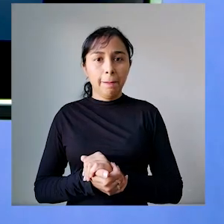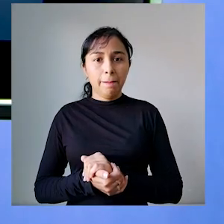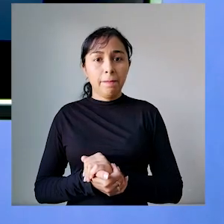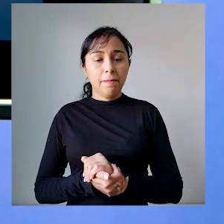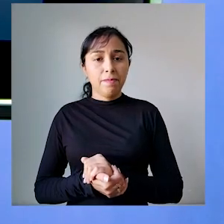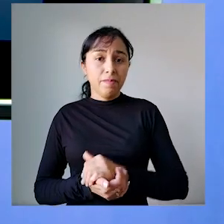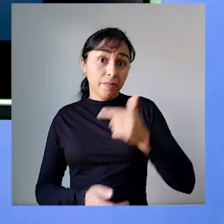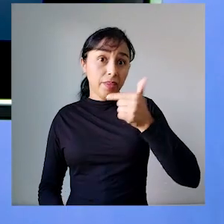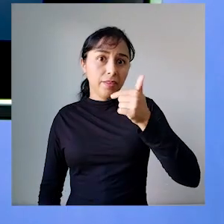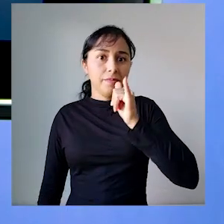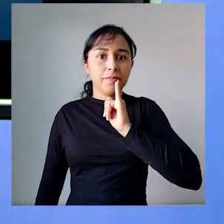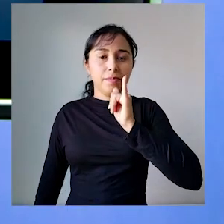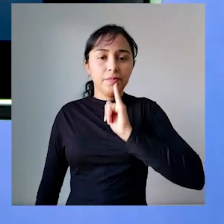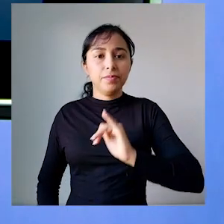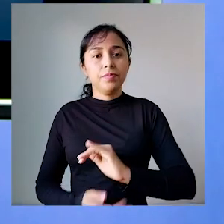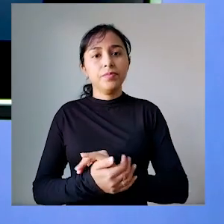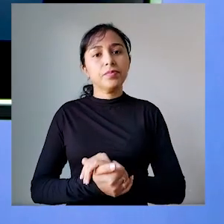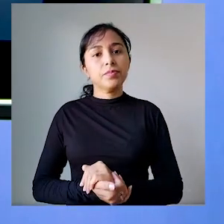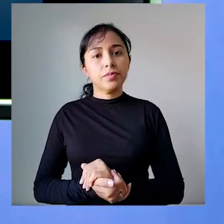Vamos aqui ao segundo exemplo.